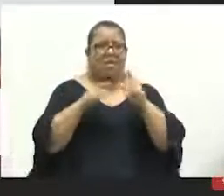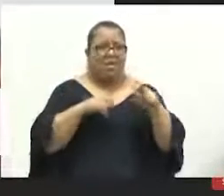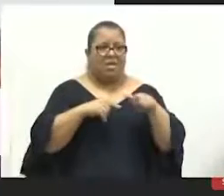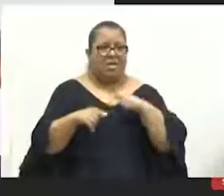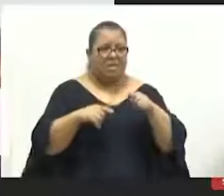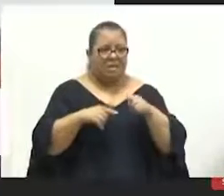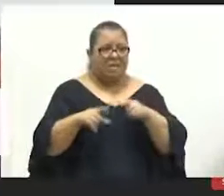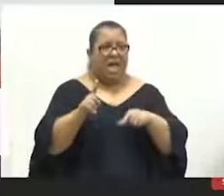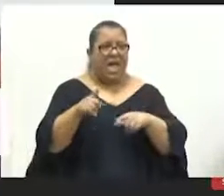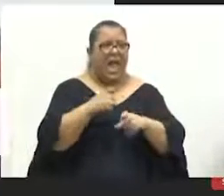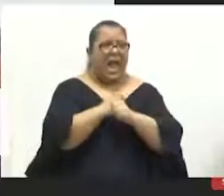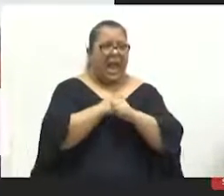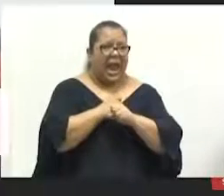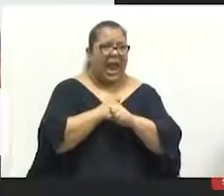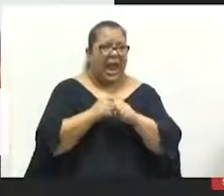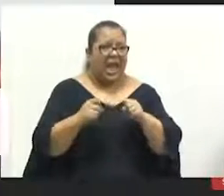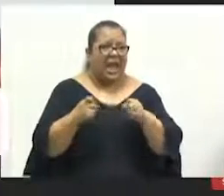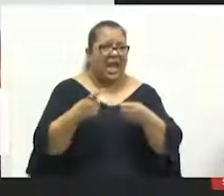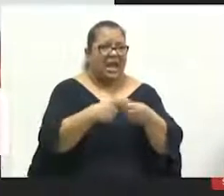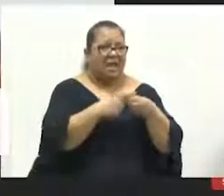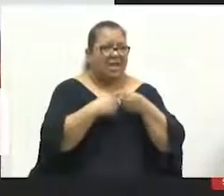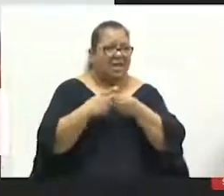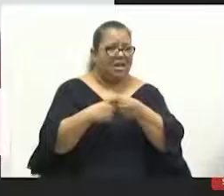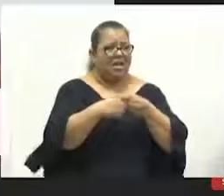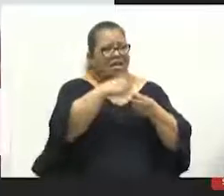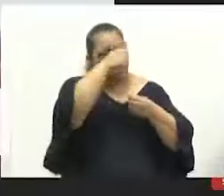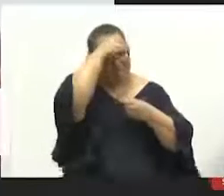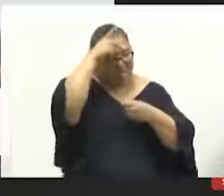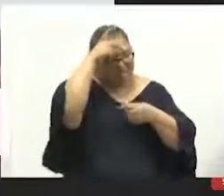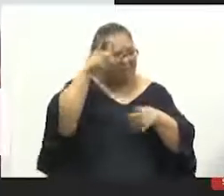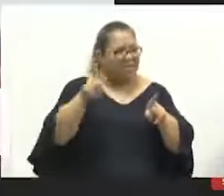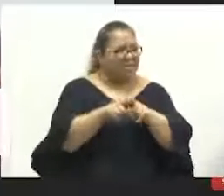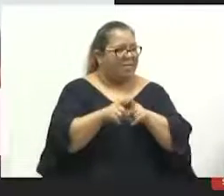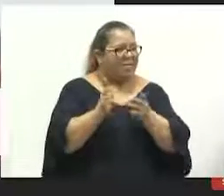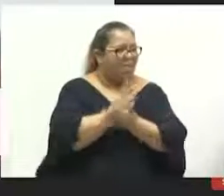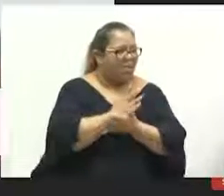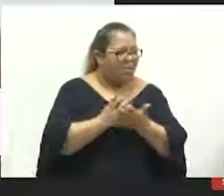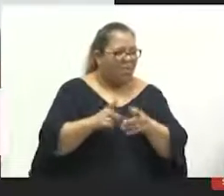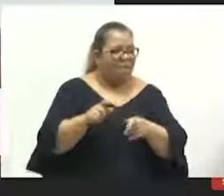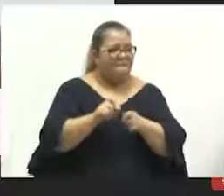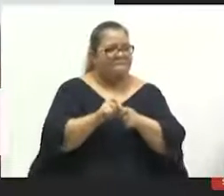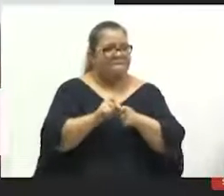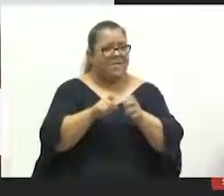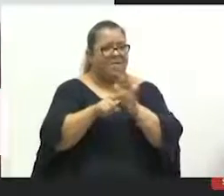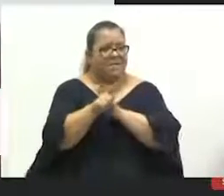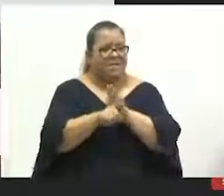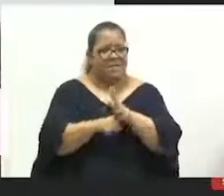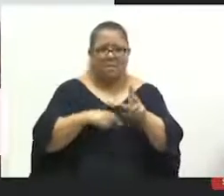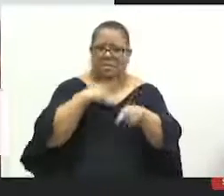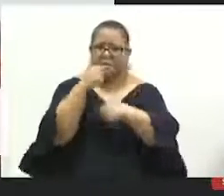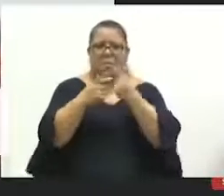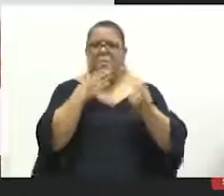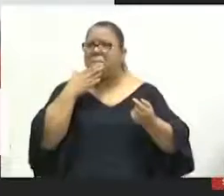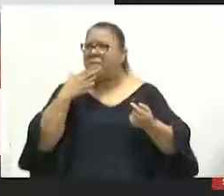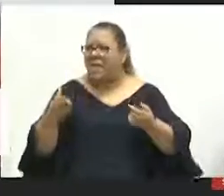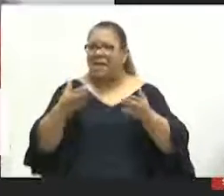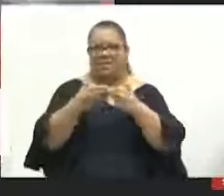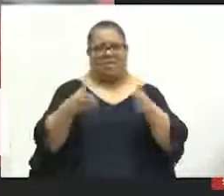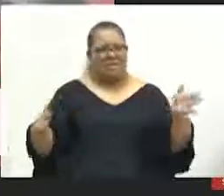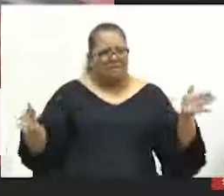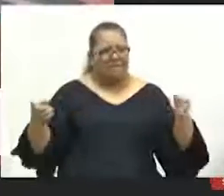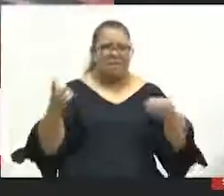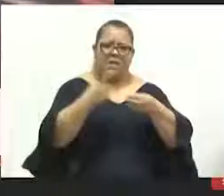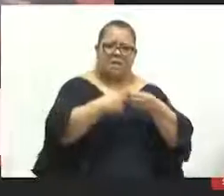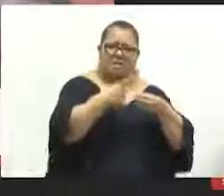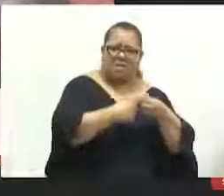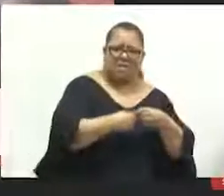é muito grande para os municípios. Muitas vezes o paciente faz um exame, tem que voltar para o município para... Aliás, o médico pede o exame, volta